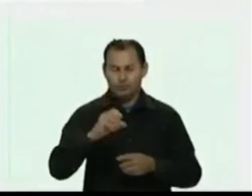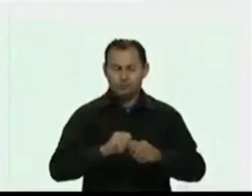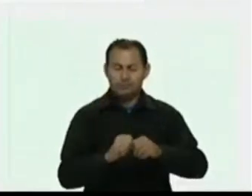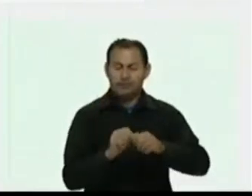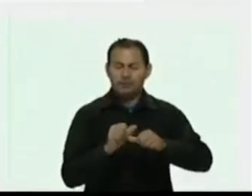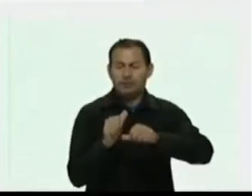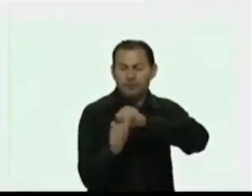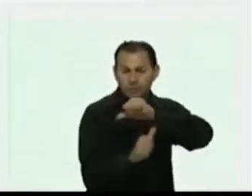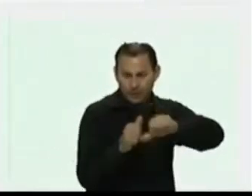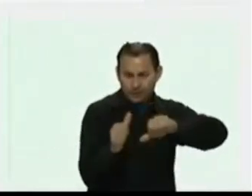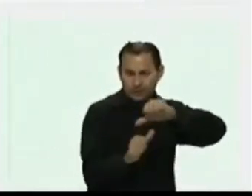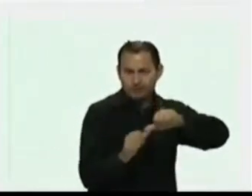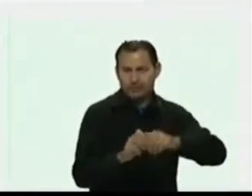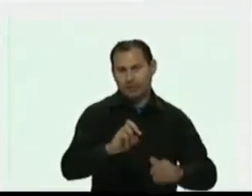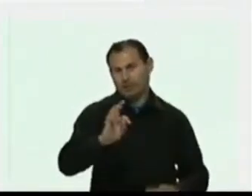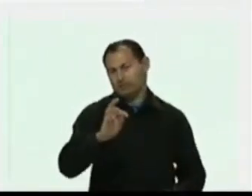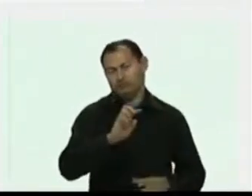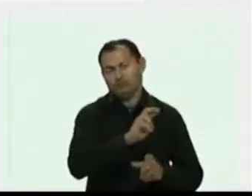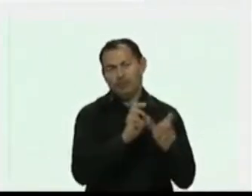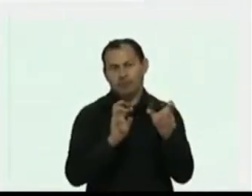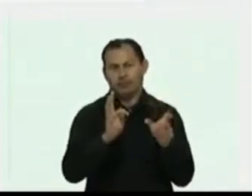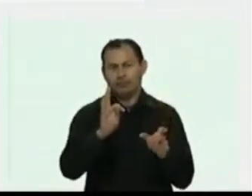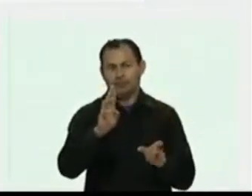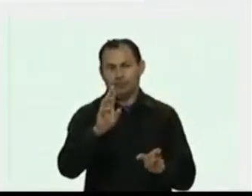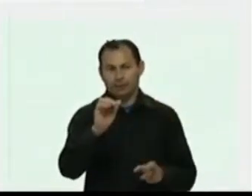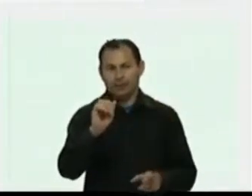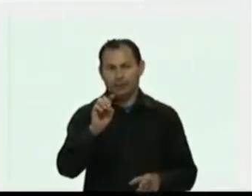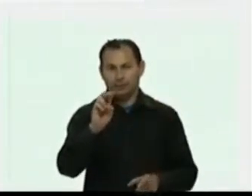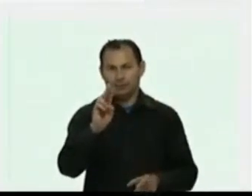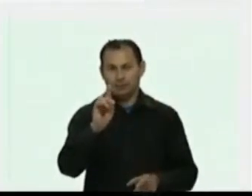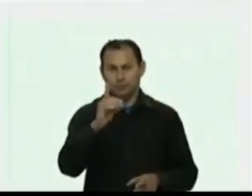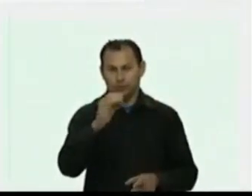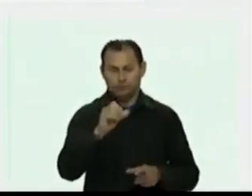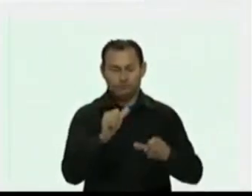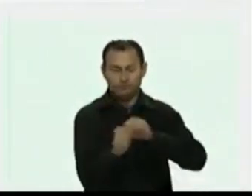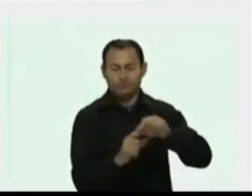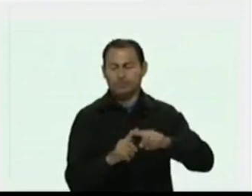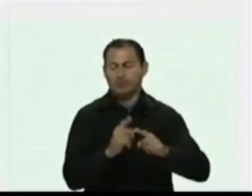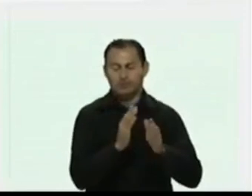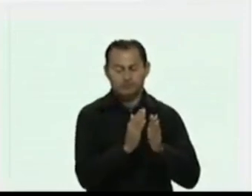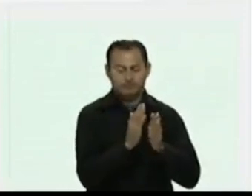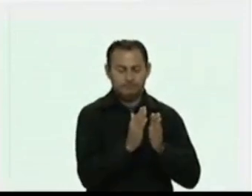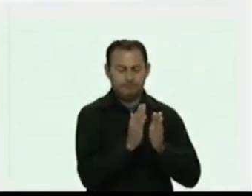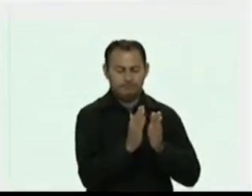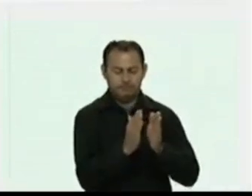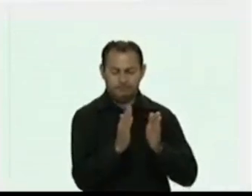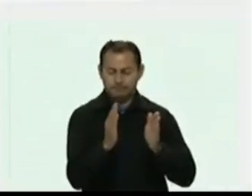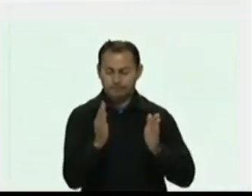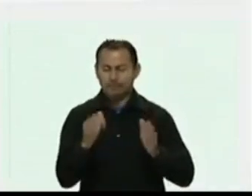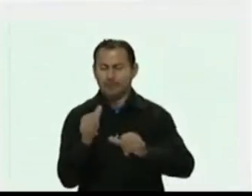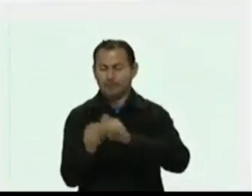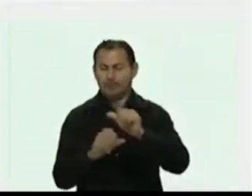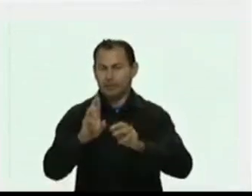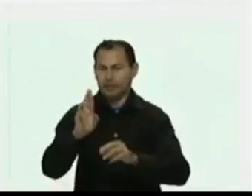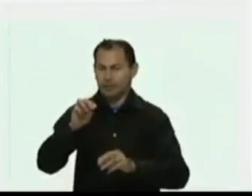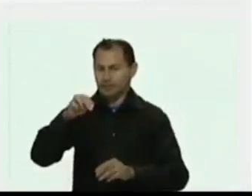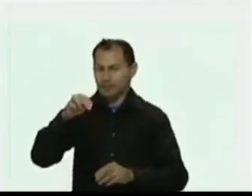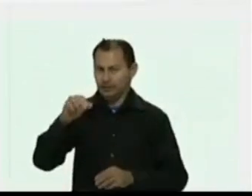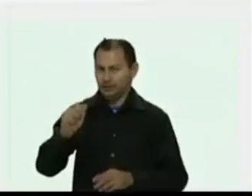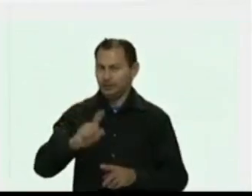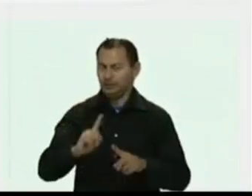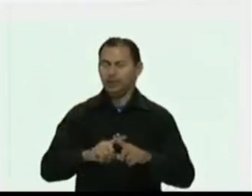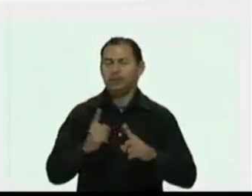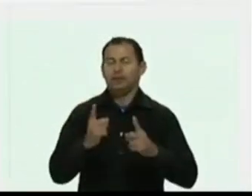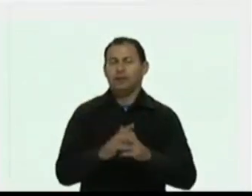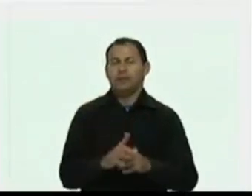tradução? Esse é um exemplo simplificado. Então não é só uma sequência que vai virar um RNA. Isso